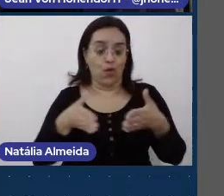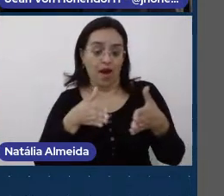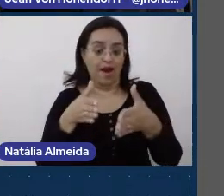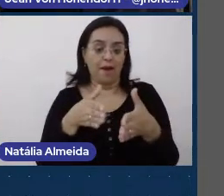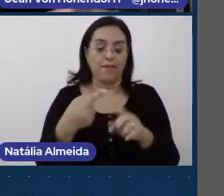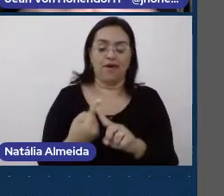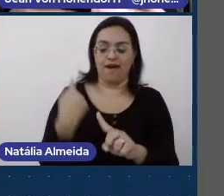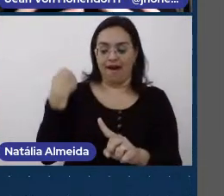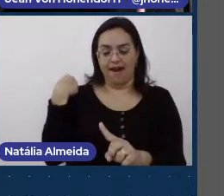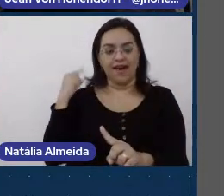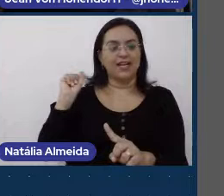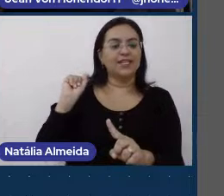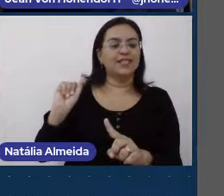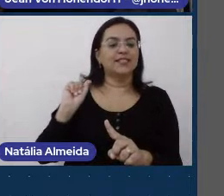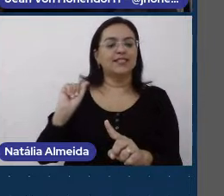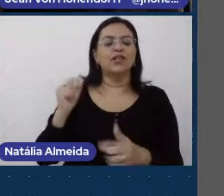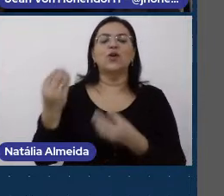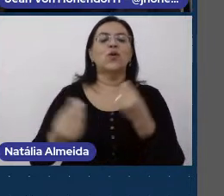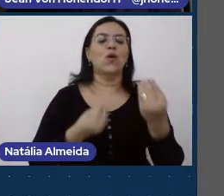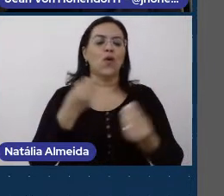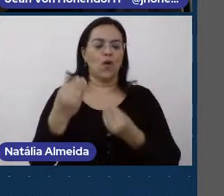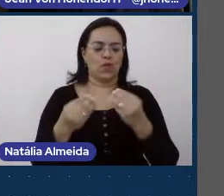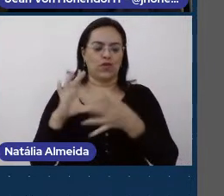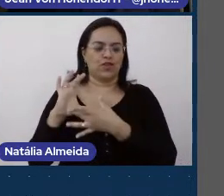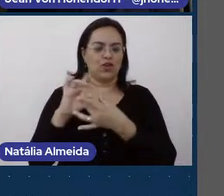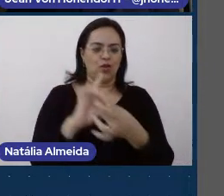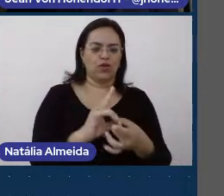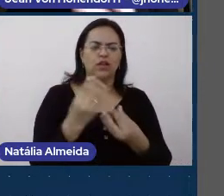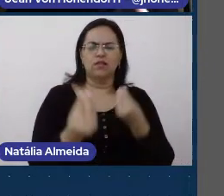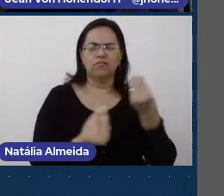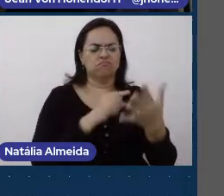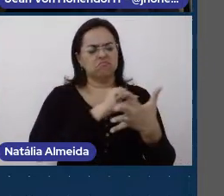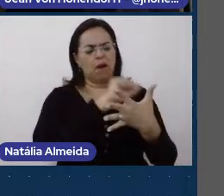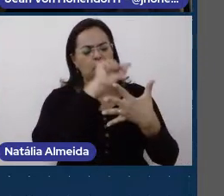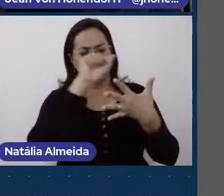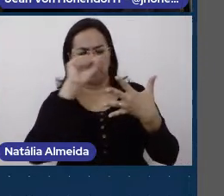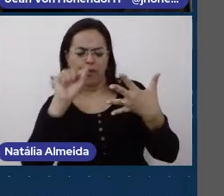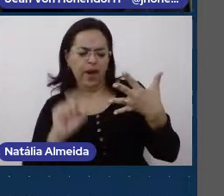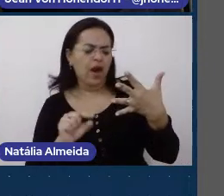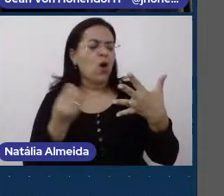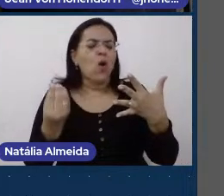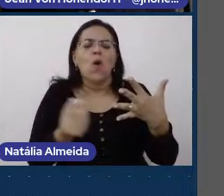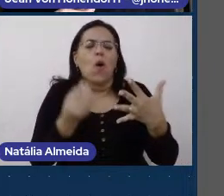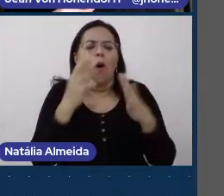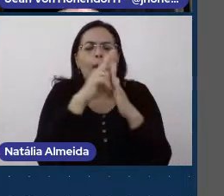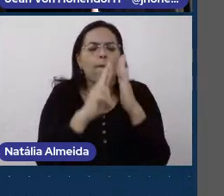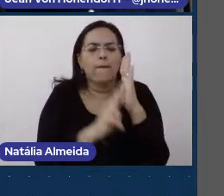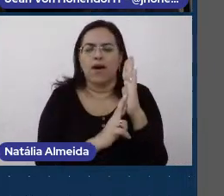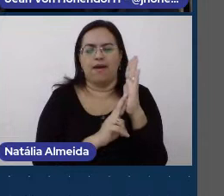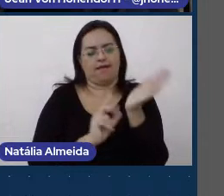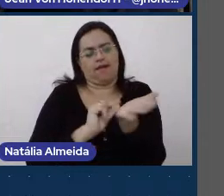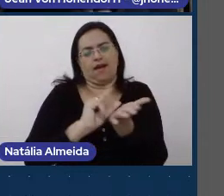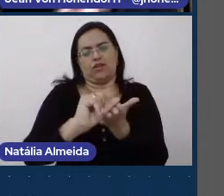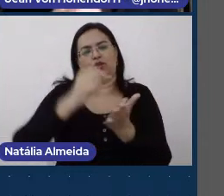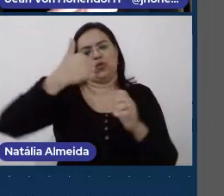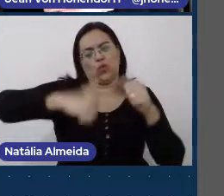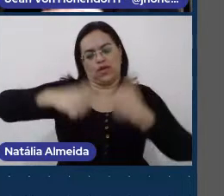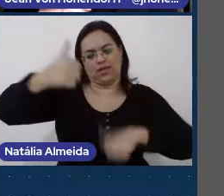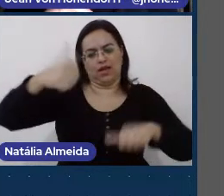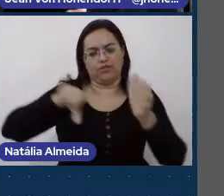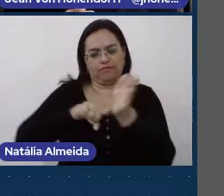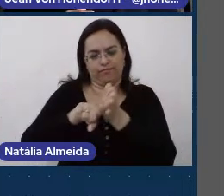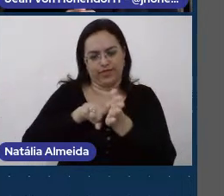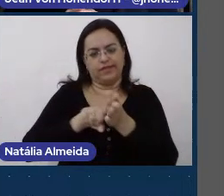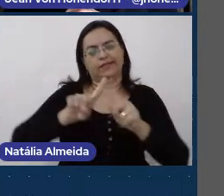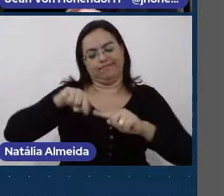tivemos nessa abordagem dos critérios de qualidade para artigos de pesquisa qualitativa e, consequentemente, para